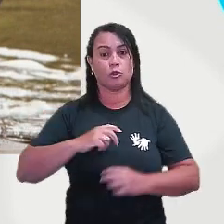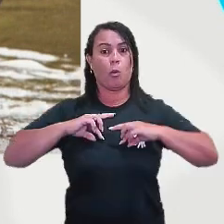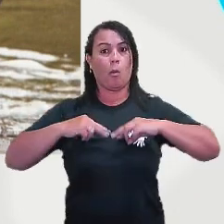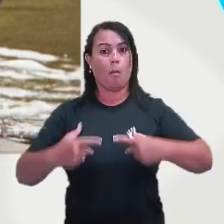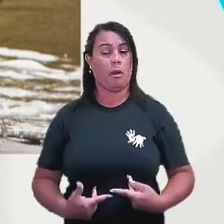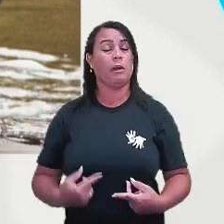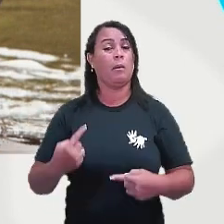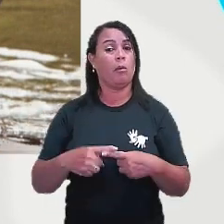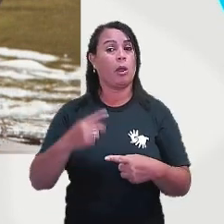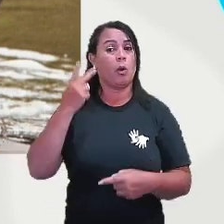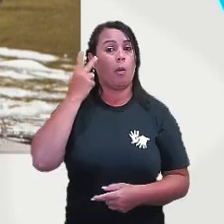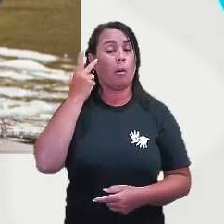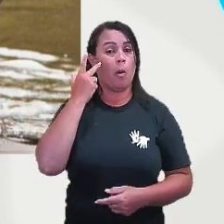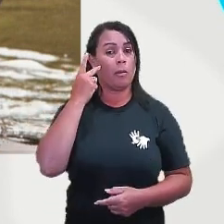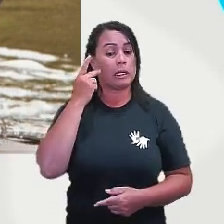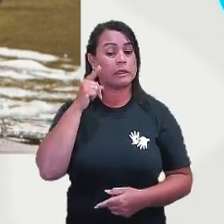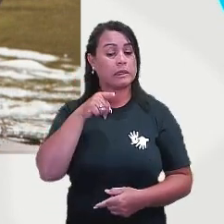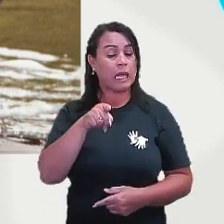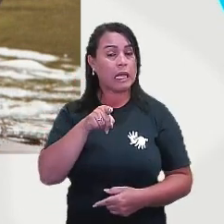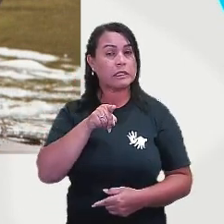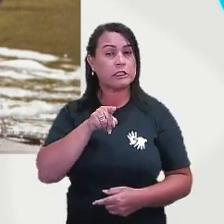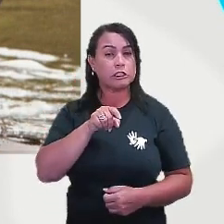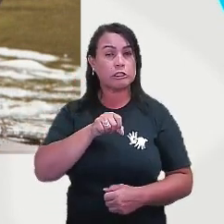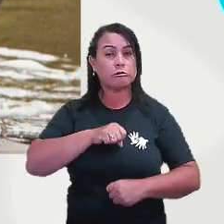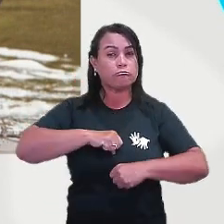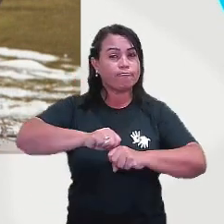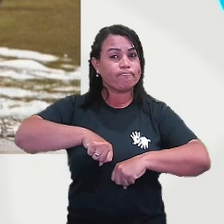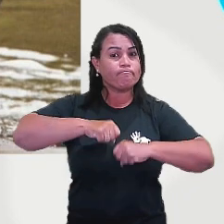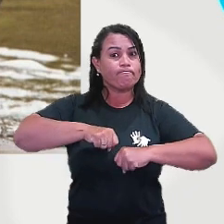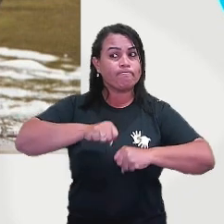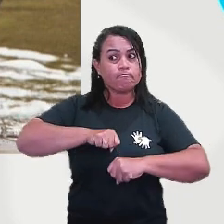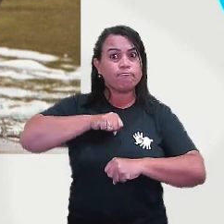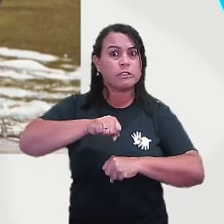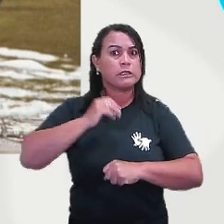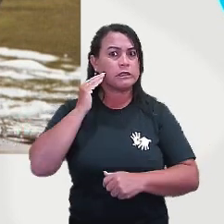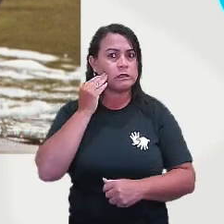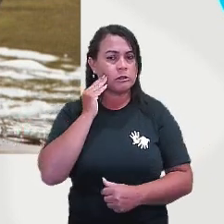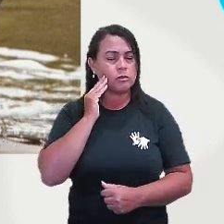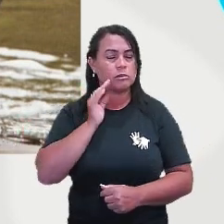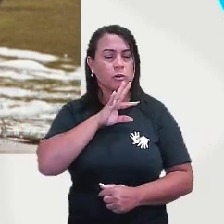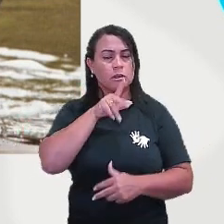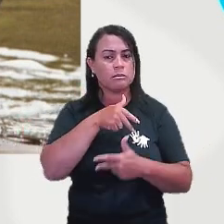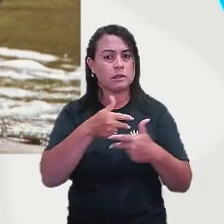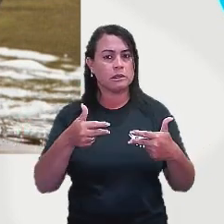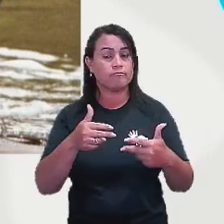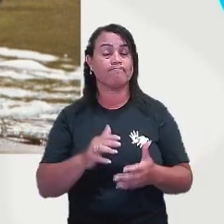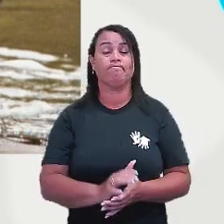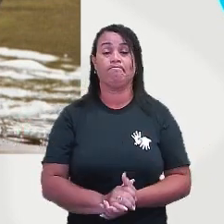pois geralmente estes são atacados pelos animais.